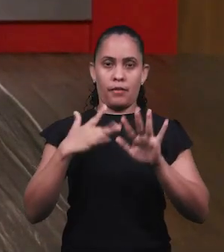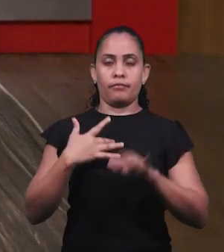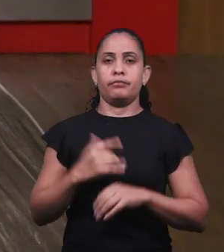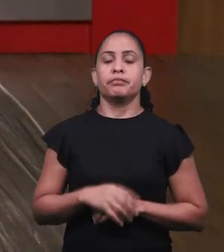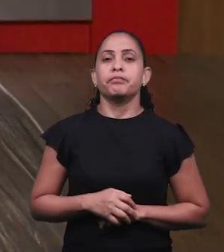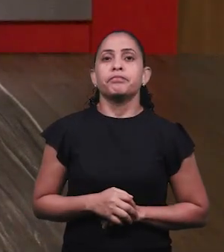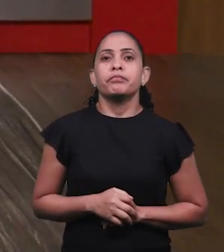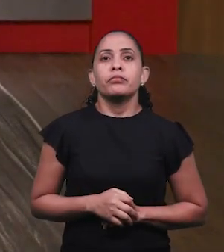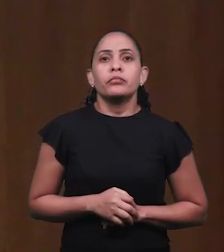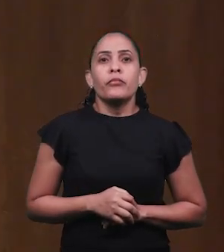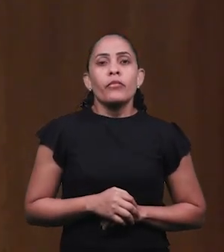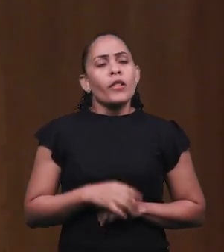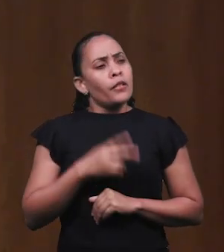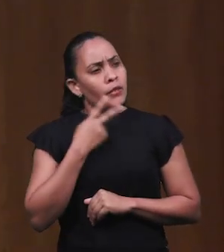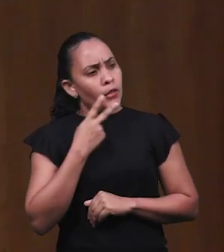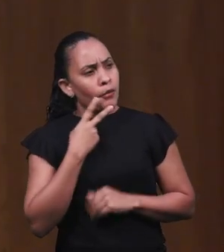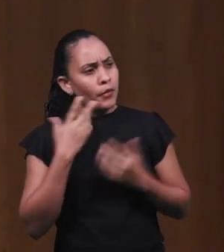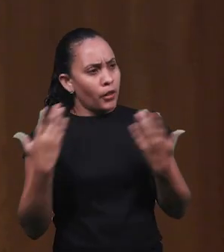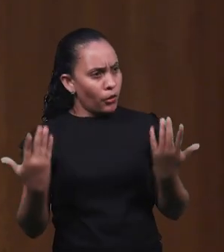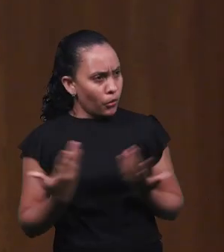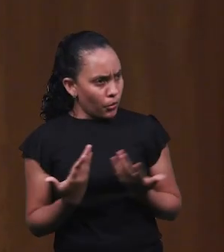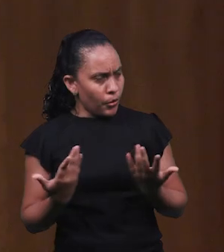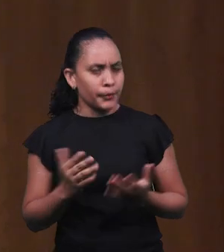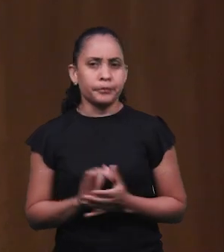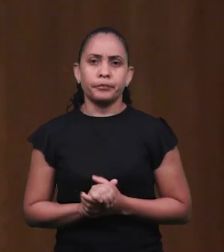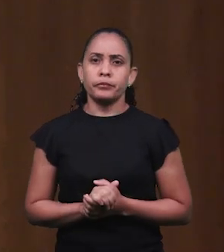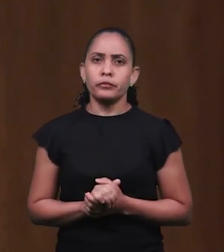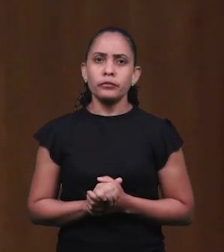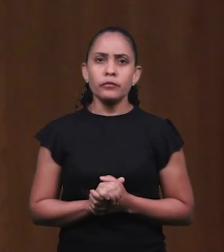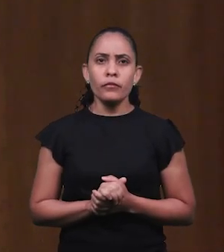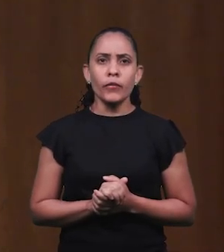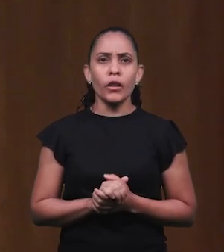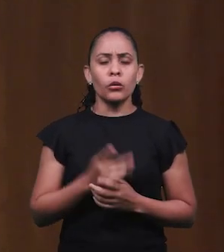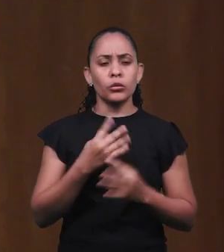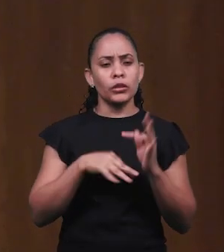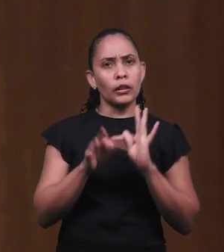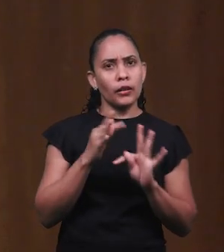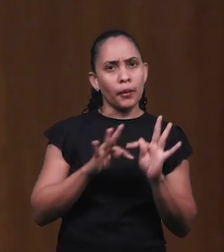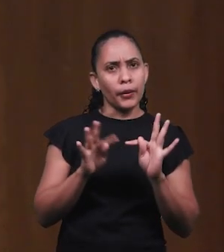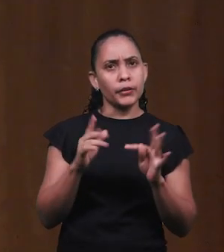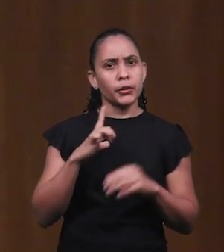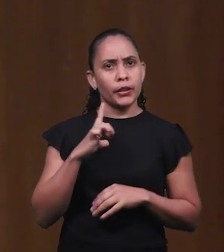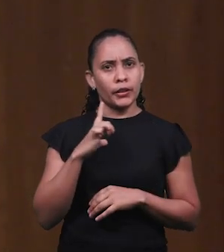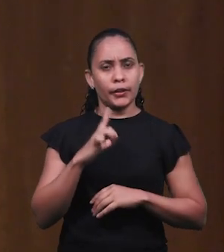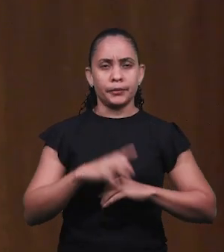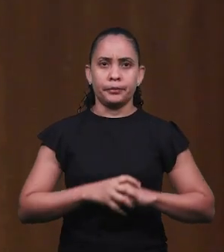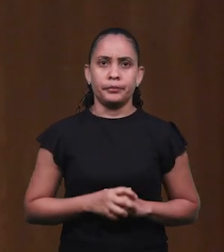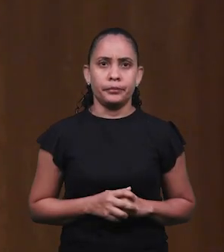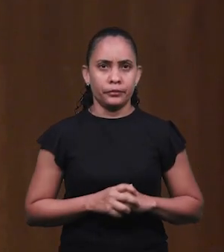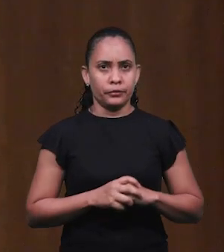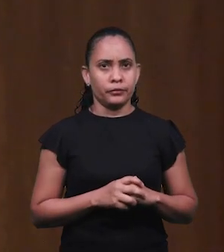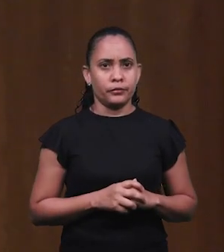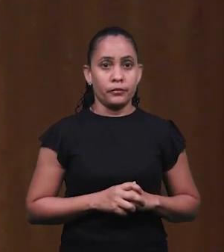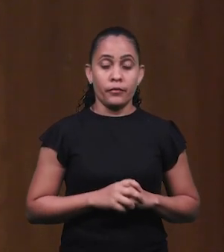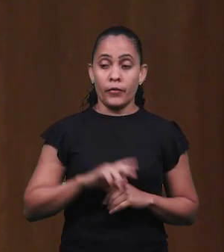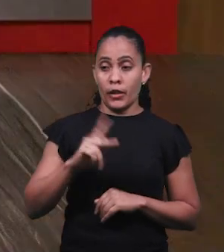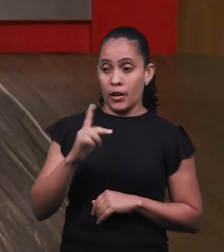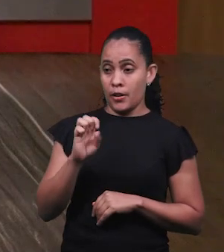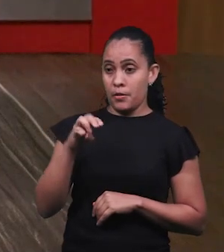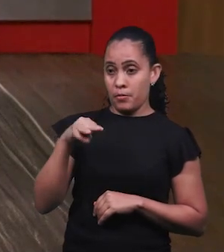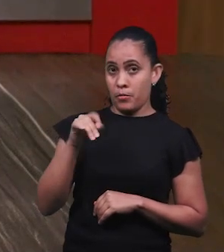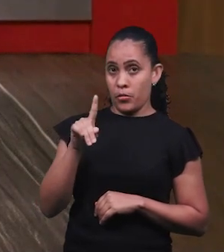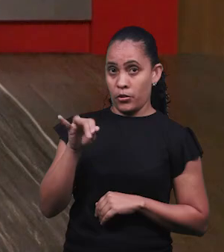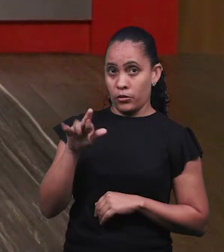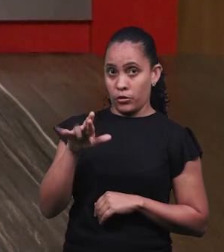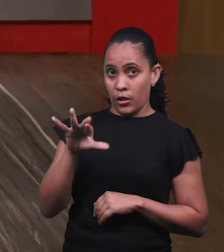senhor poderia nos falar para dar mais essa informação dos tipos de tratamento de diálise que existem? Então, a hemodiálise